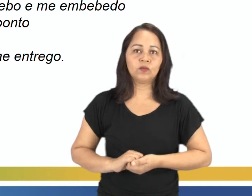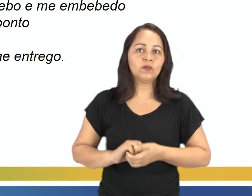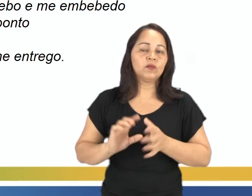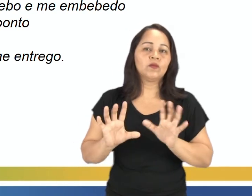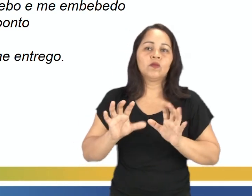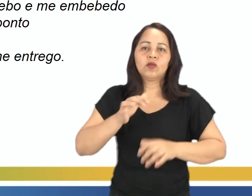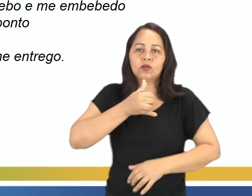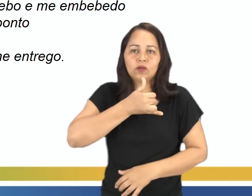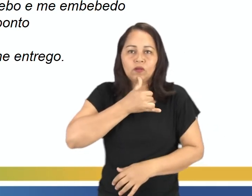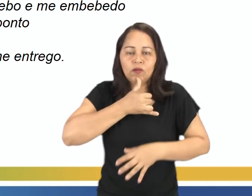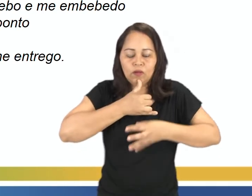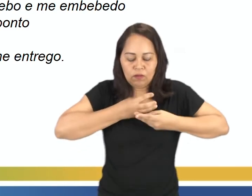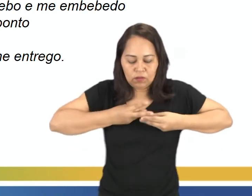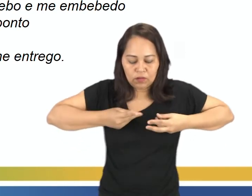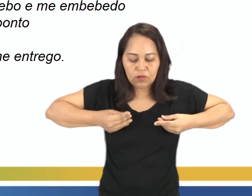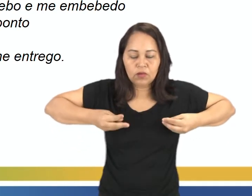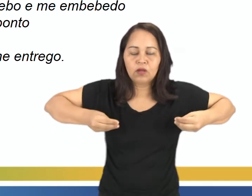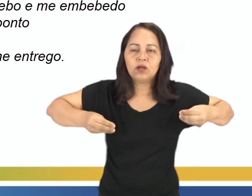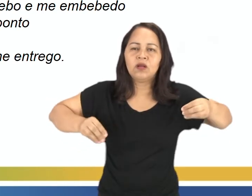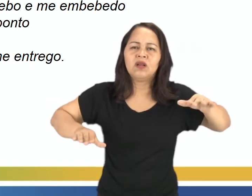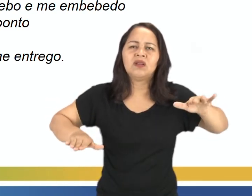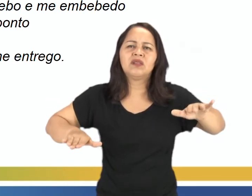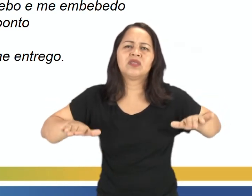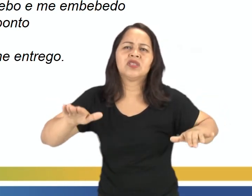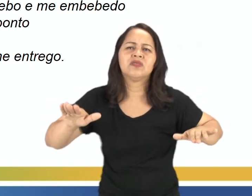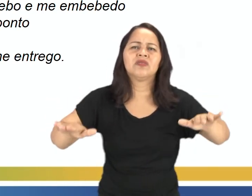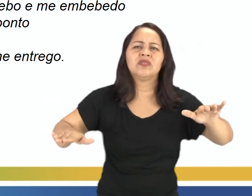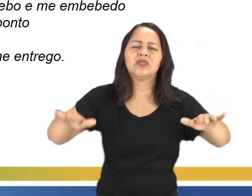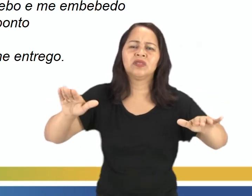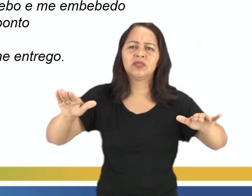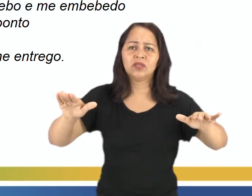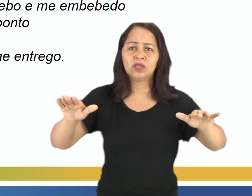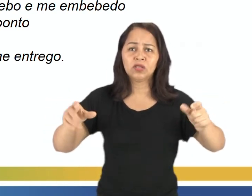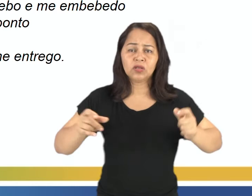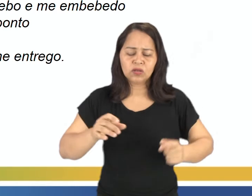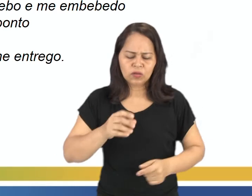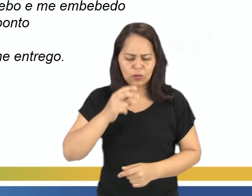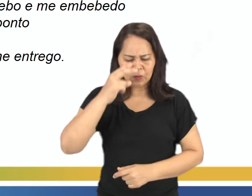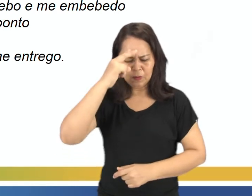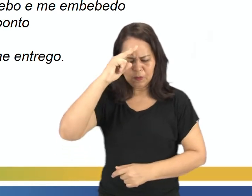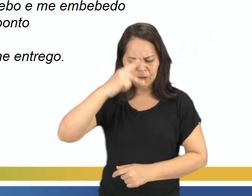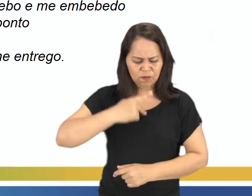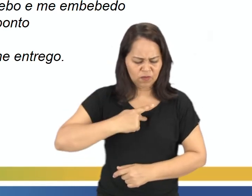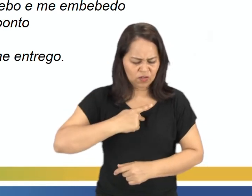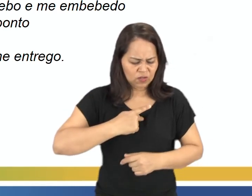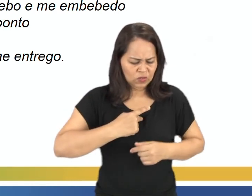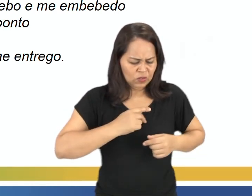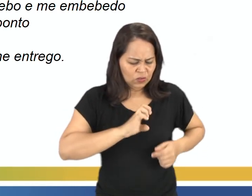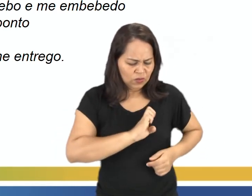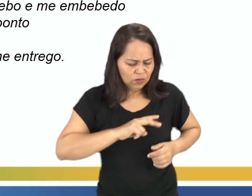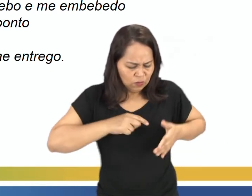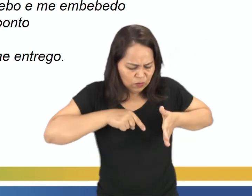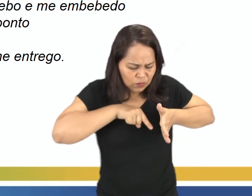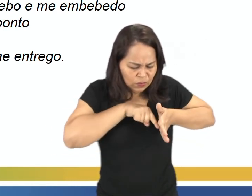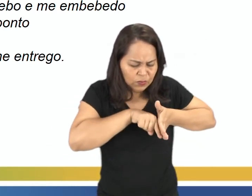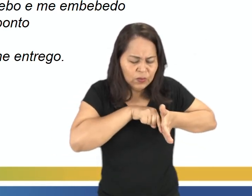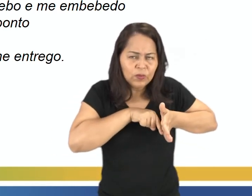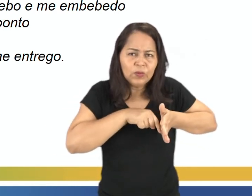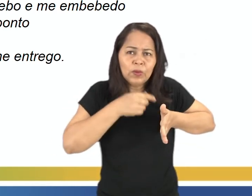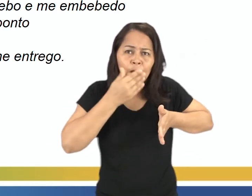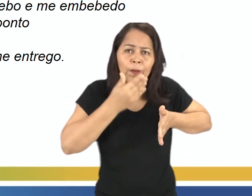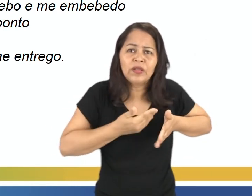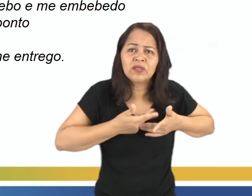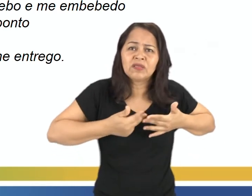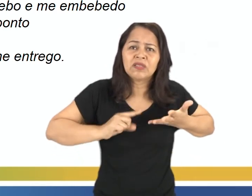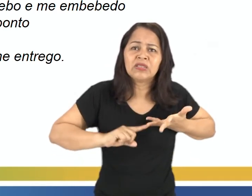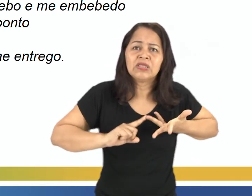Quebranto. Às vezes, sou o policial que me suspeito, me peço documentos e